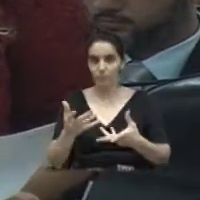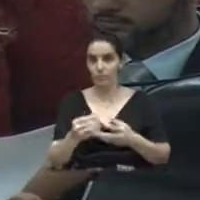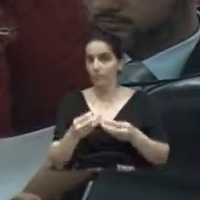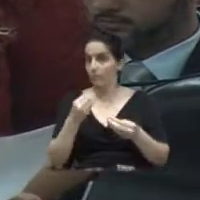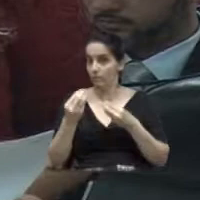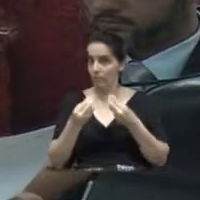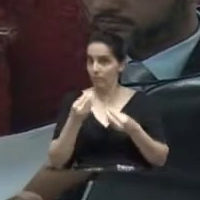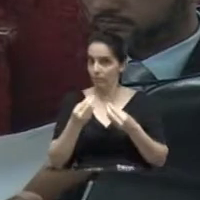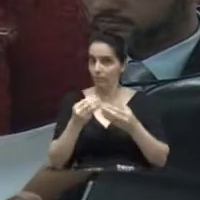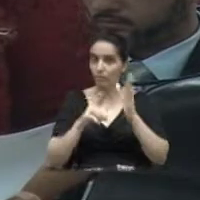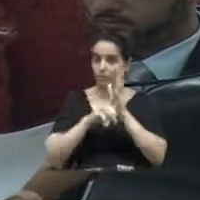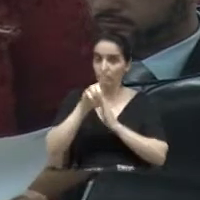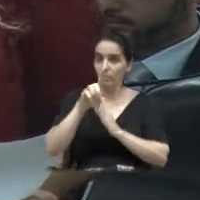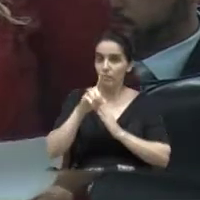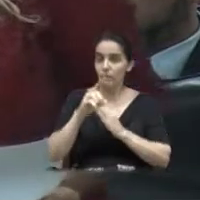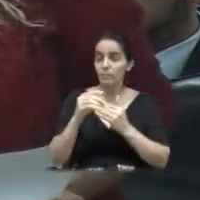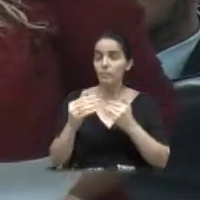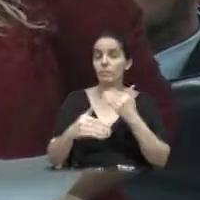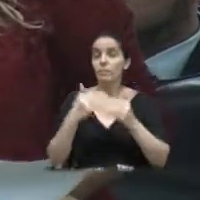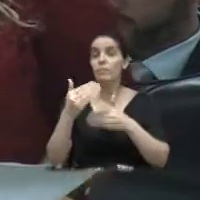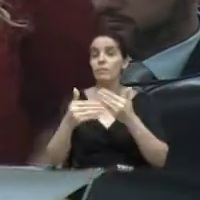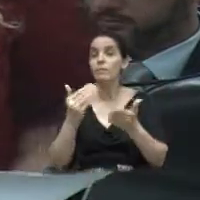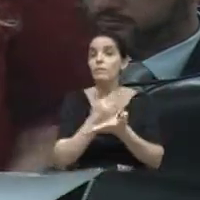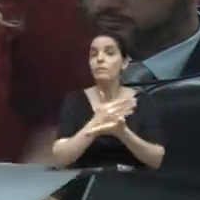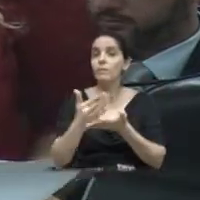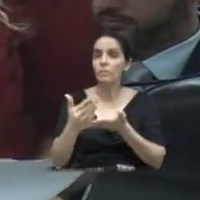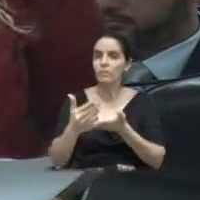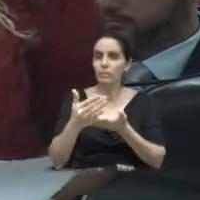que eu acredito que seja desde